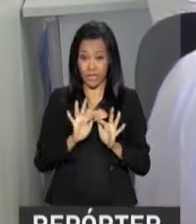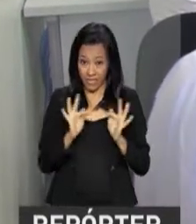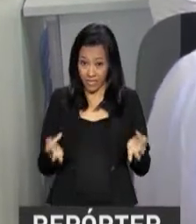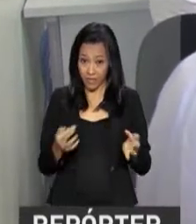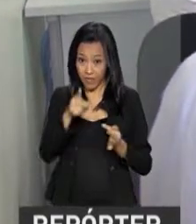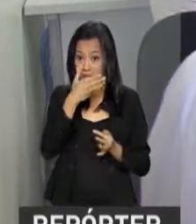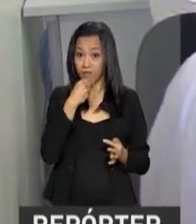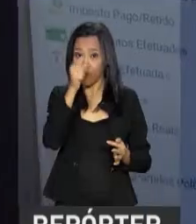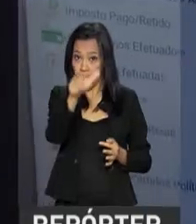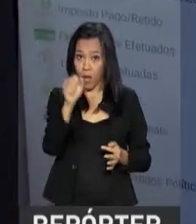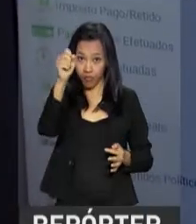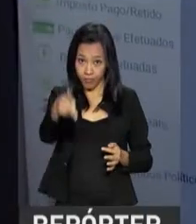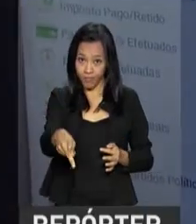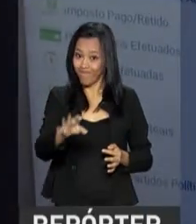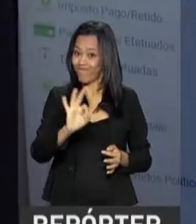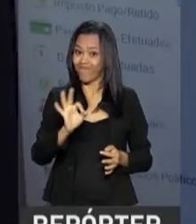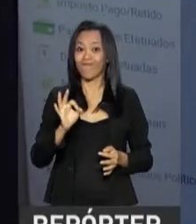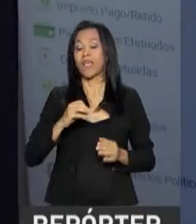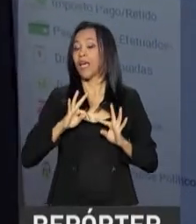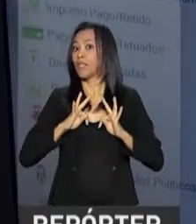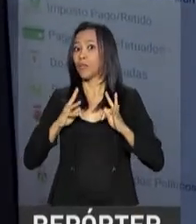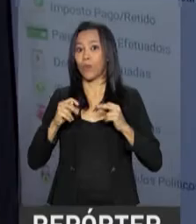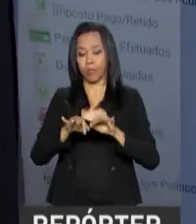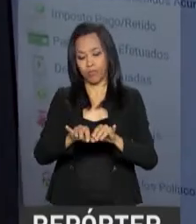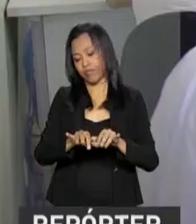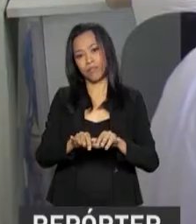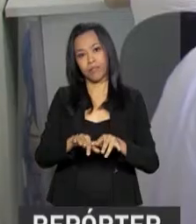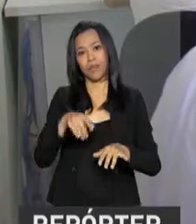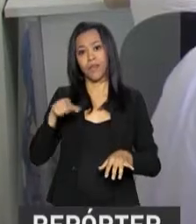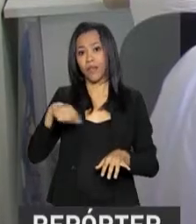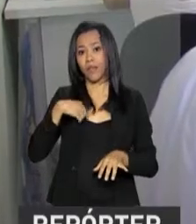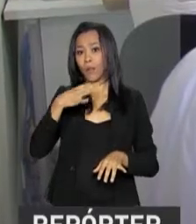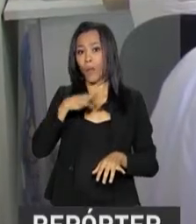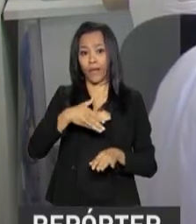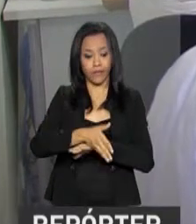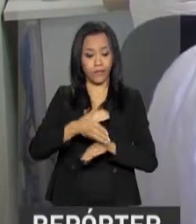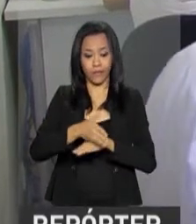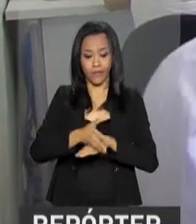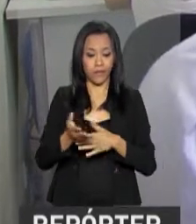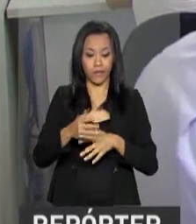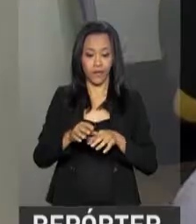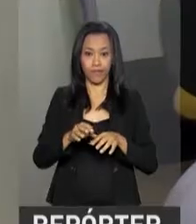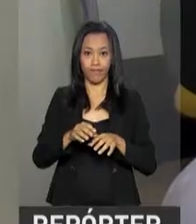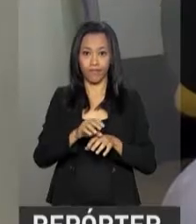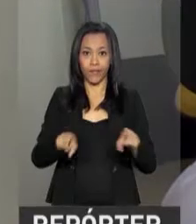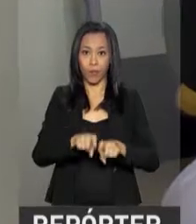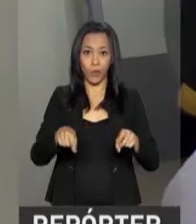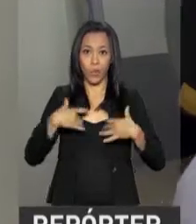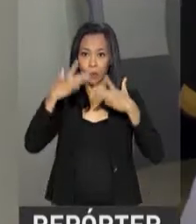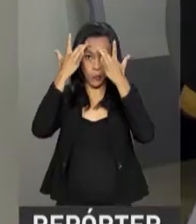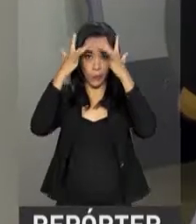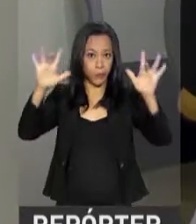de negri o processo é todo digital ele não é familiarizado com computadores por isso